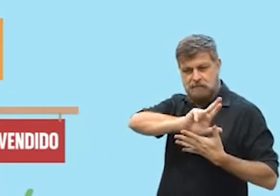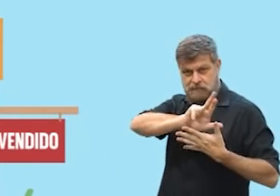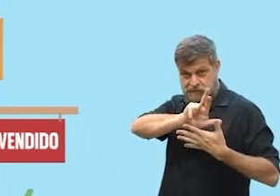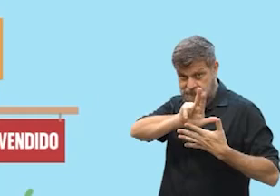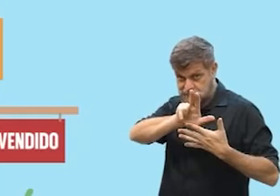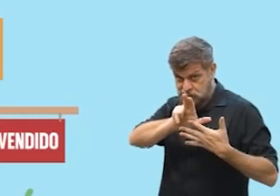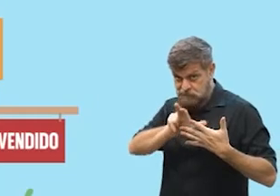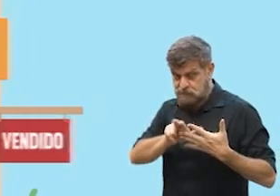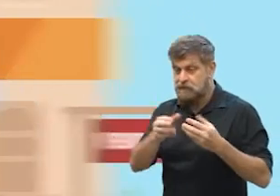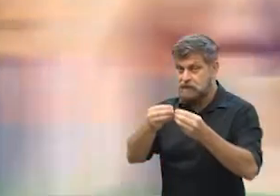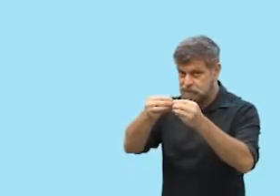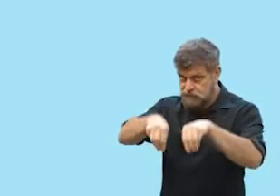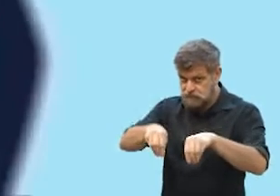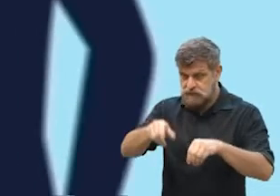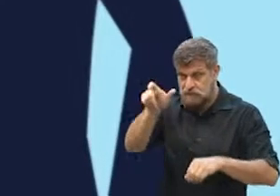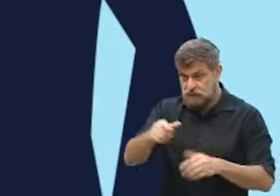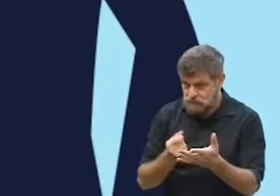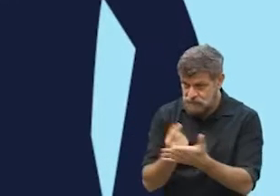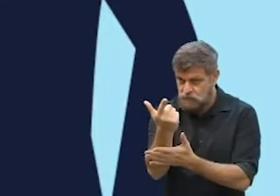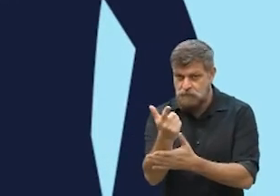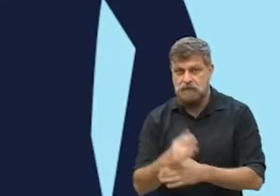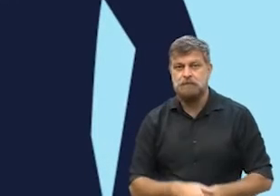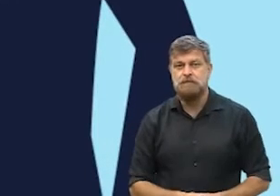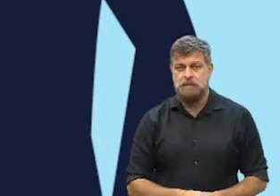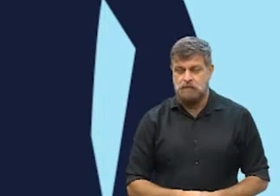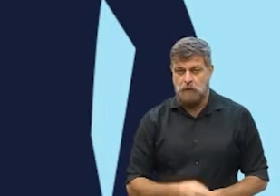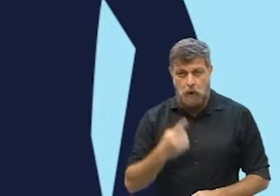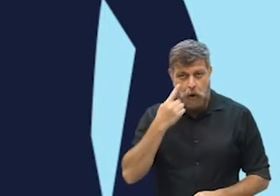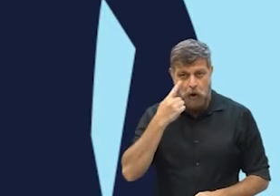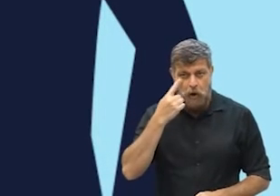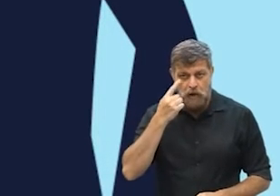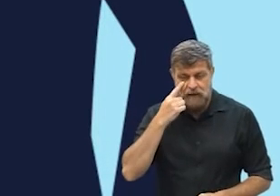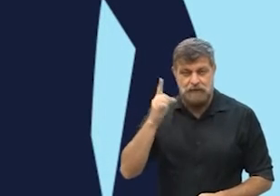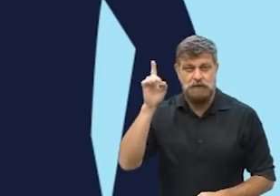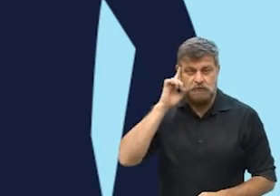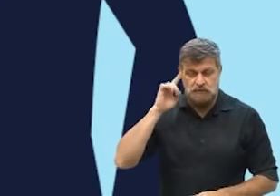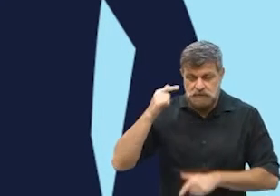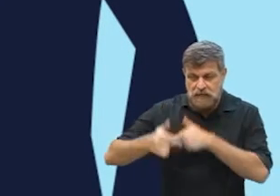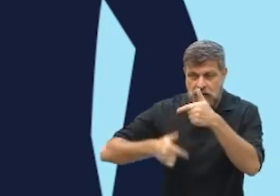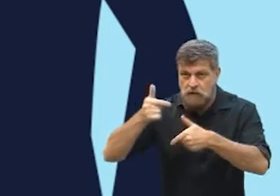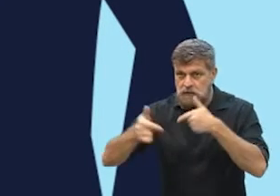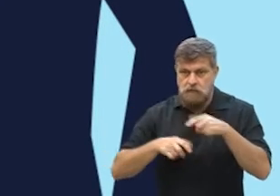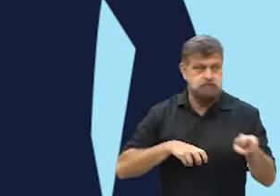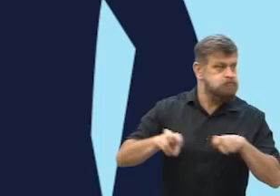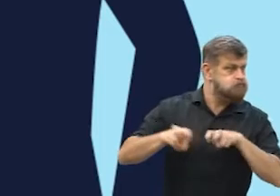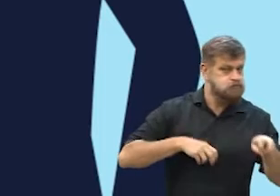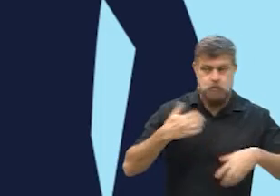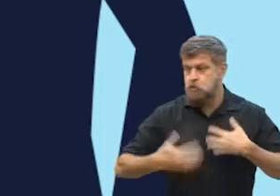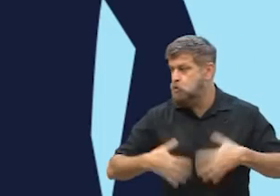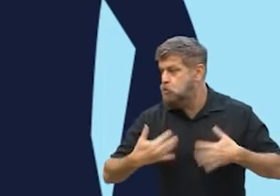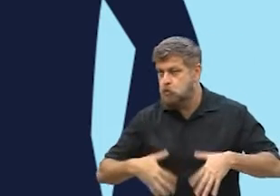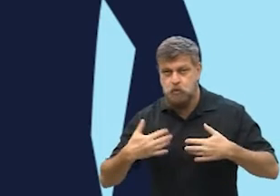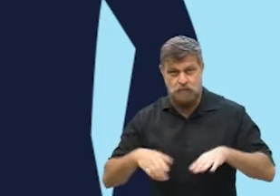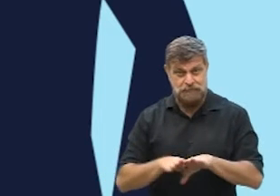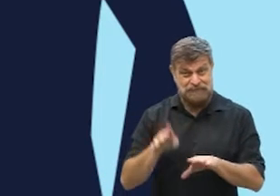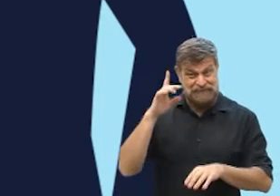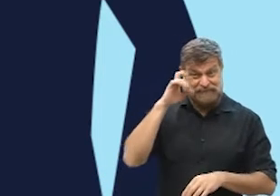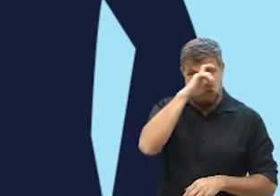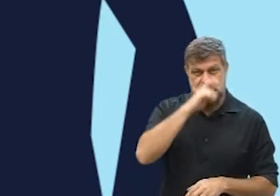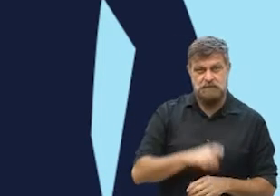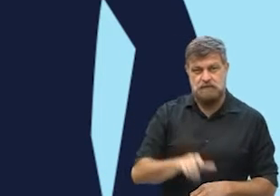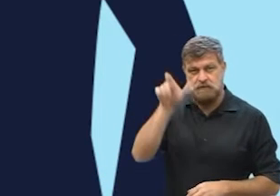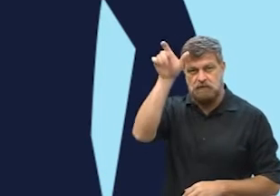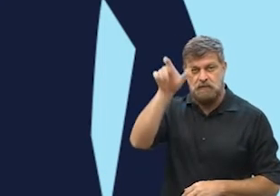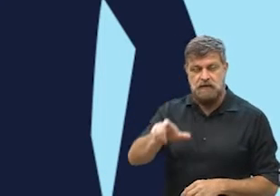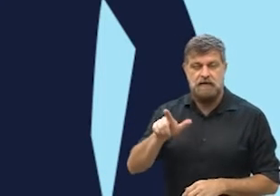motivos que venham a prejudicar o comprador. E olha, a rotina de um corretor de imóveis é dinâmica, viu, pessoal?